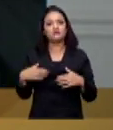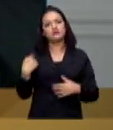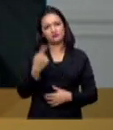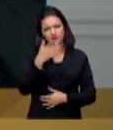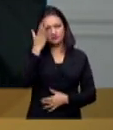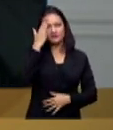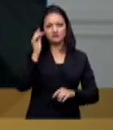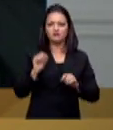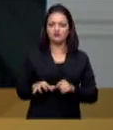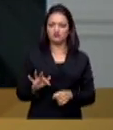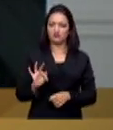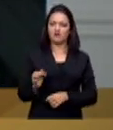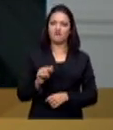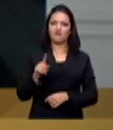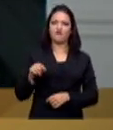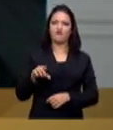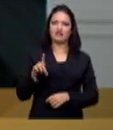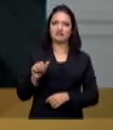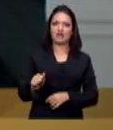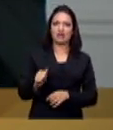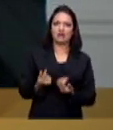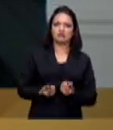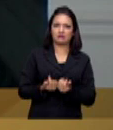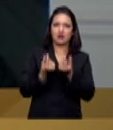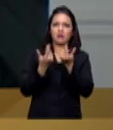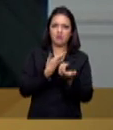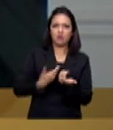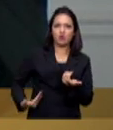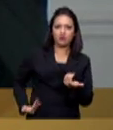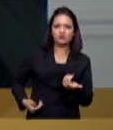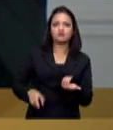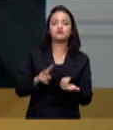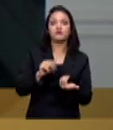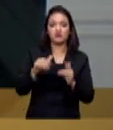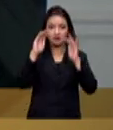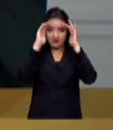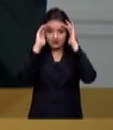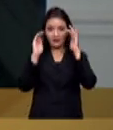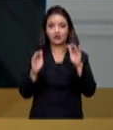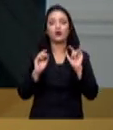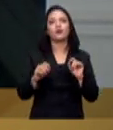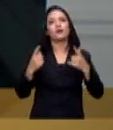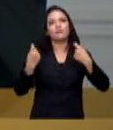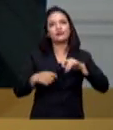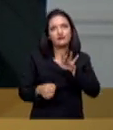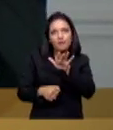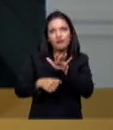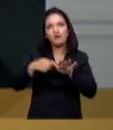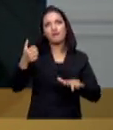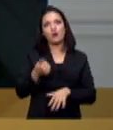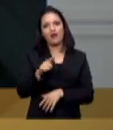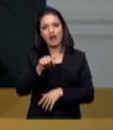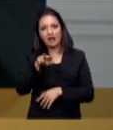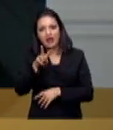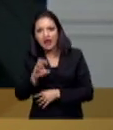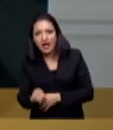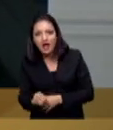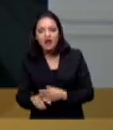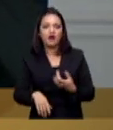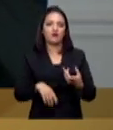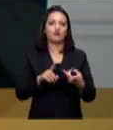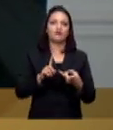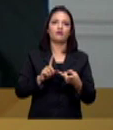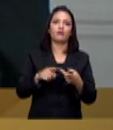Fazenda Pública vai cumprir só depois de ingressar com agravo do instrumento, com uma suspensão